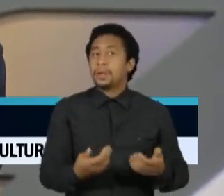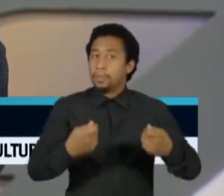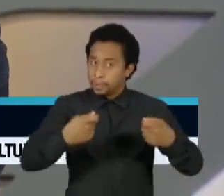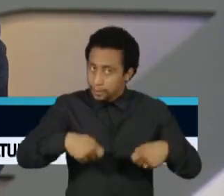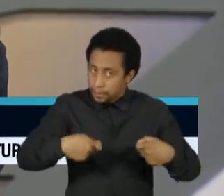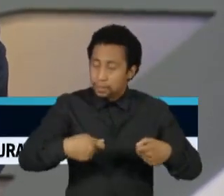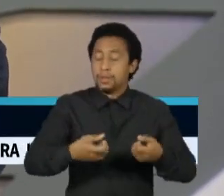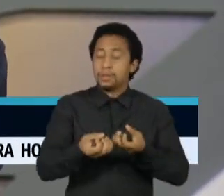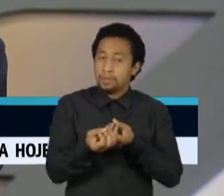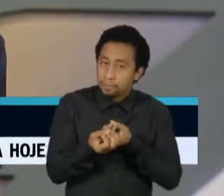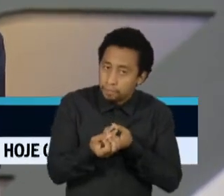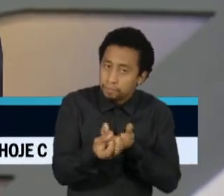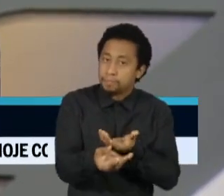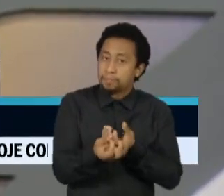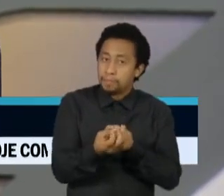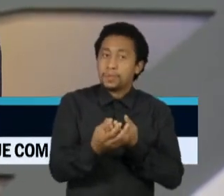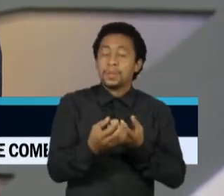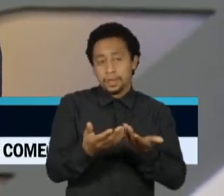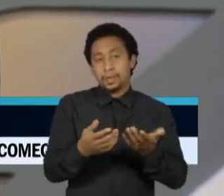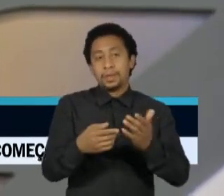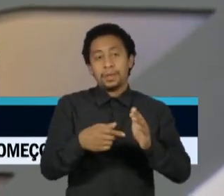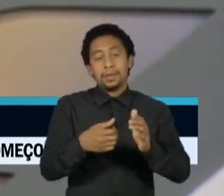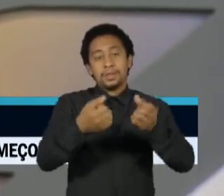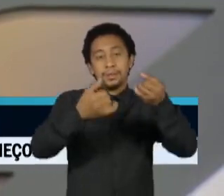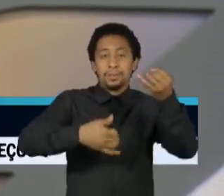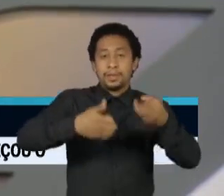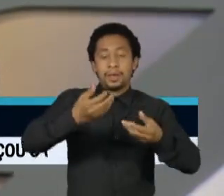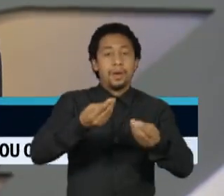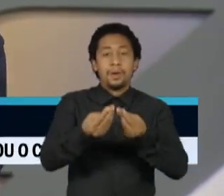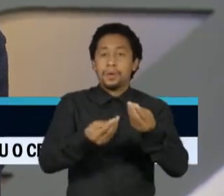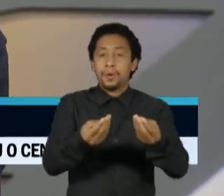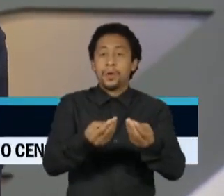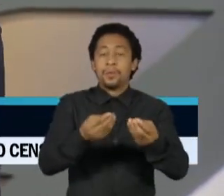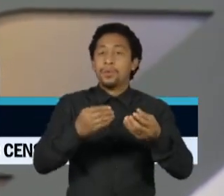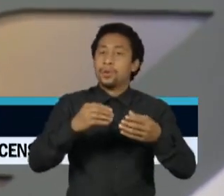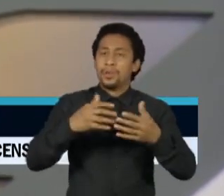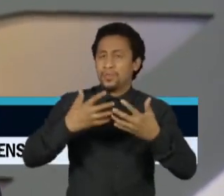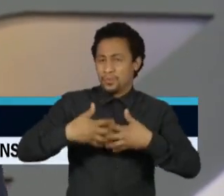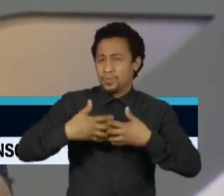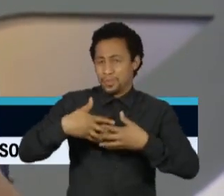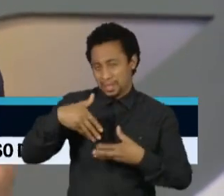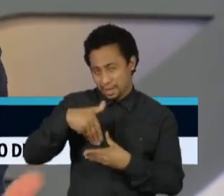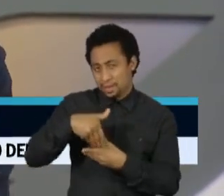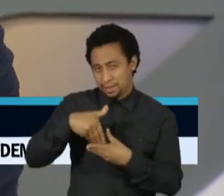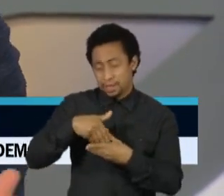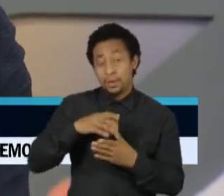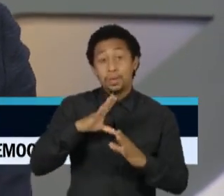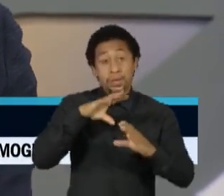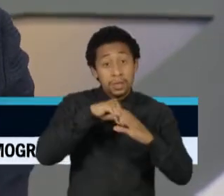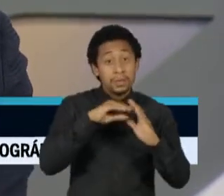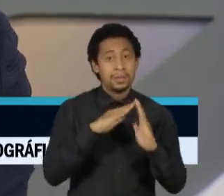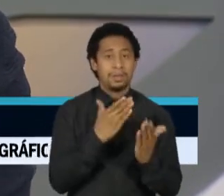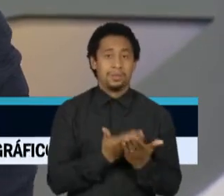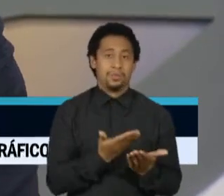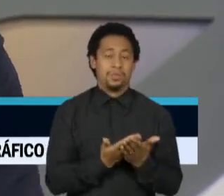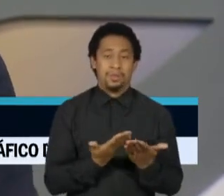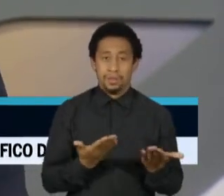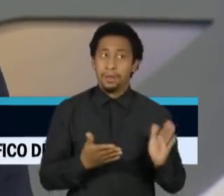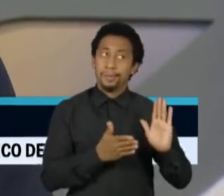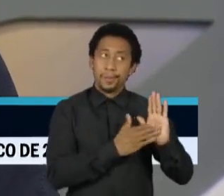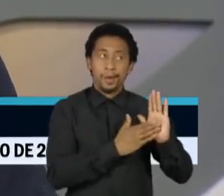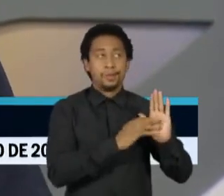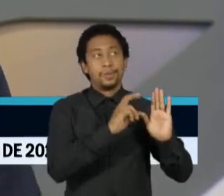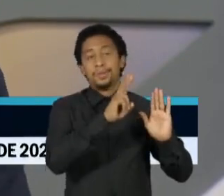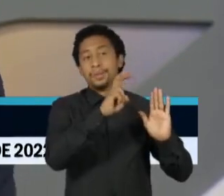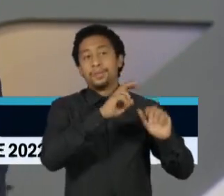mais letramento e educação política dentro das escolas brasileiras. Assim como as pautas como racismo, antirracismo, pautas